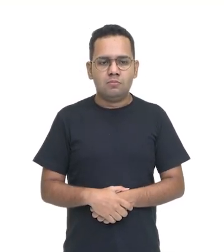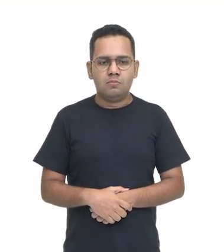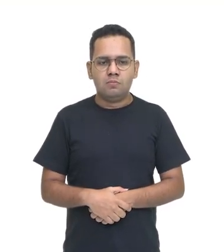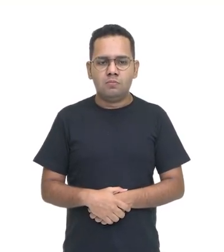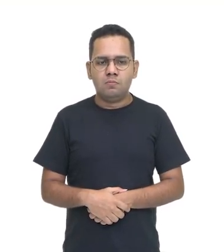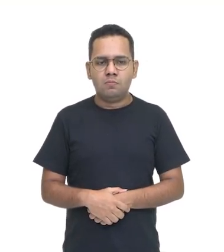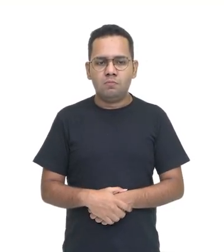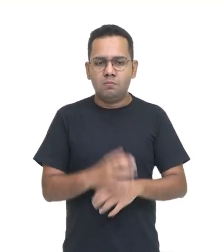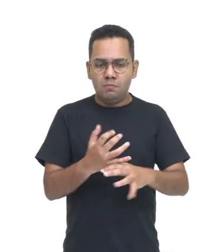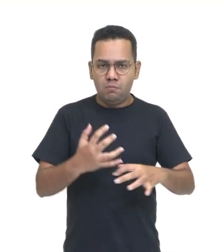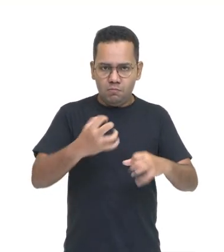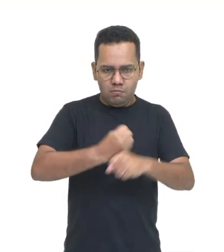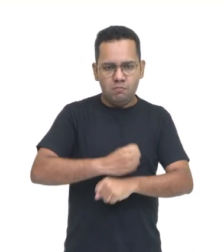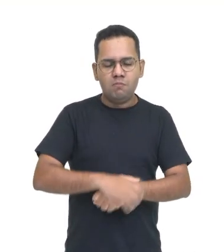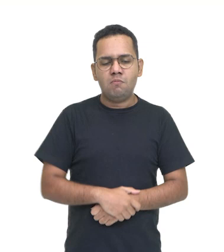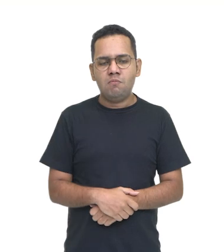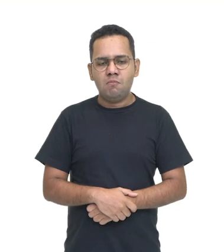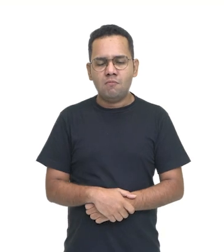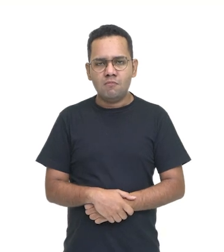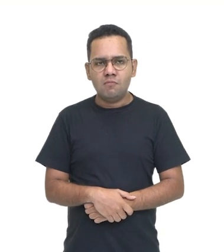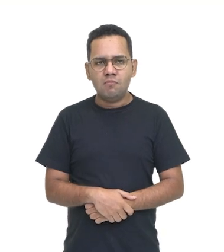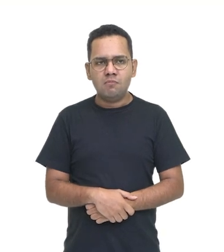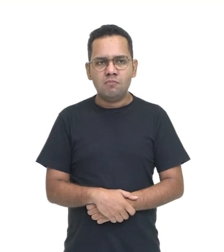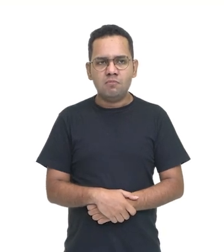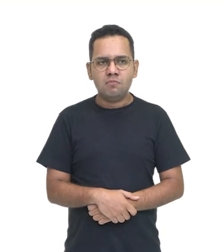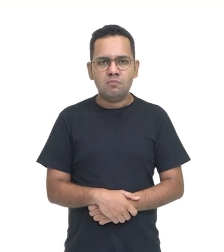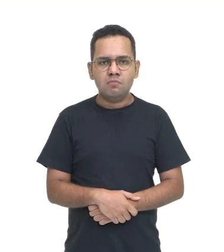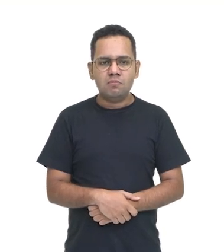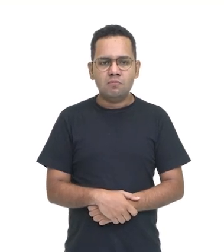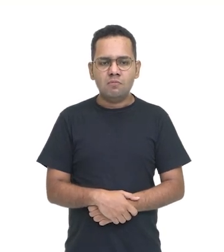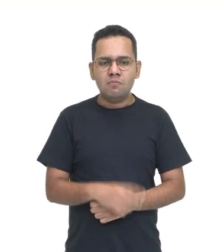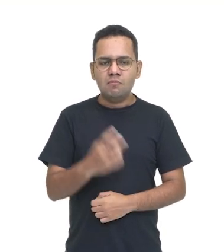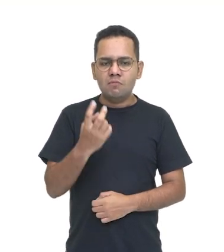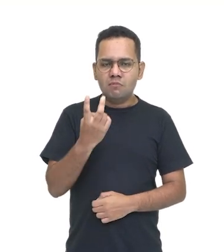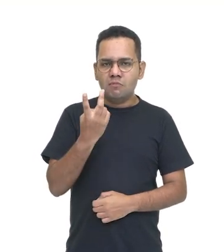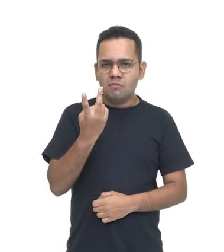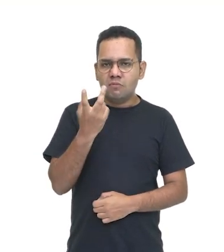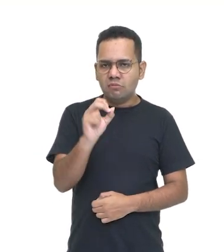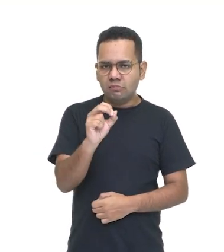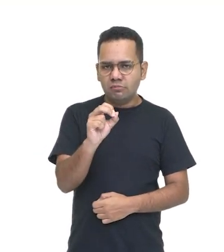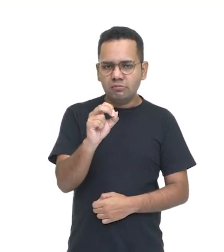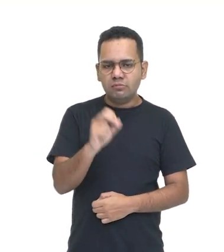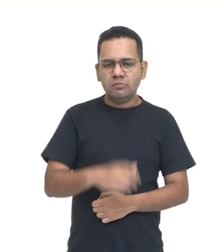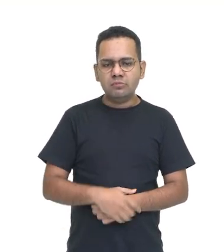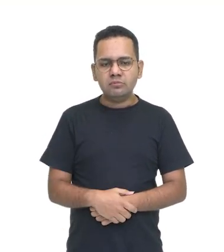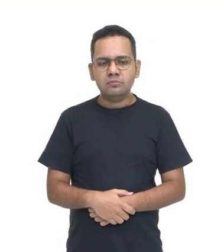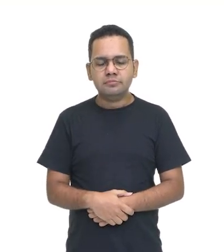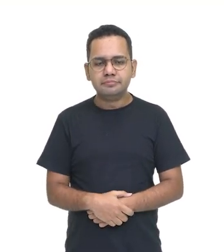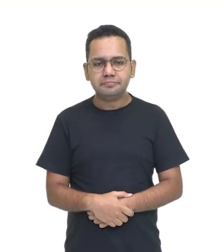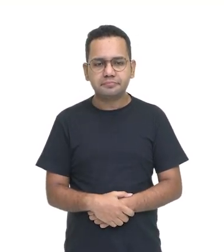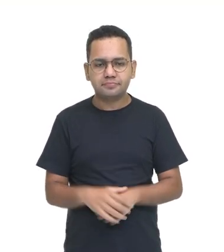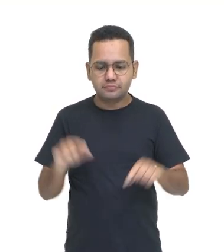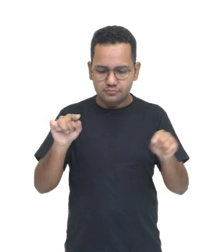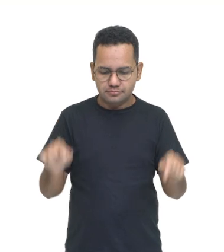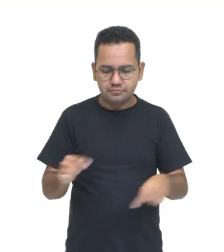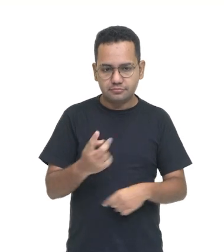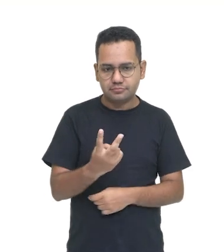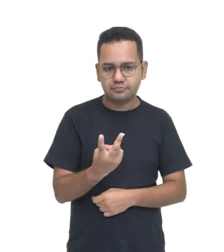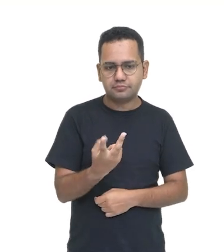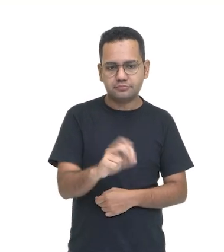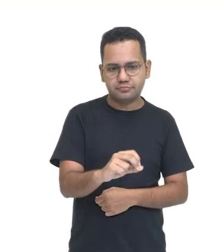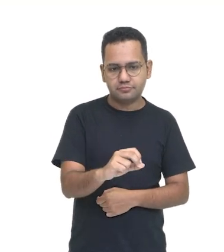para 2, ó, de 20 alunos tomados de 2 em 2, é igual a 20 fatorial